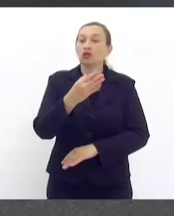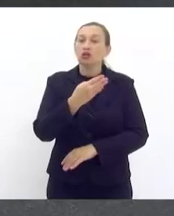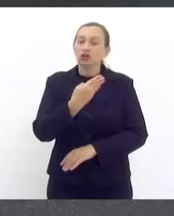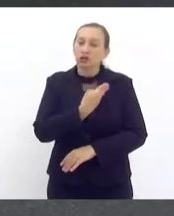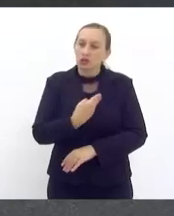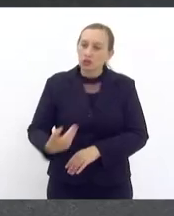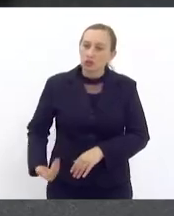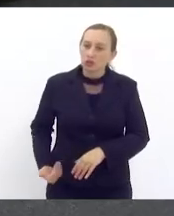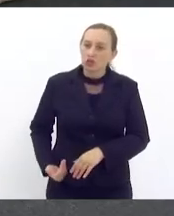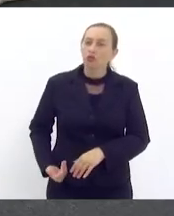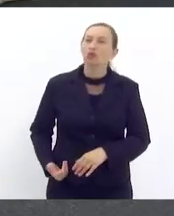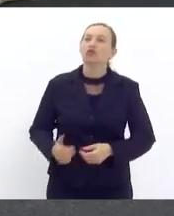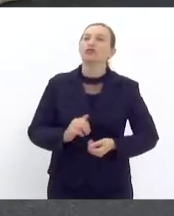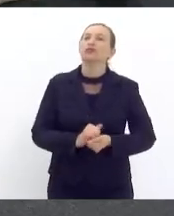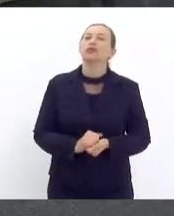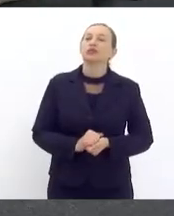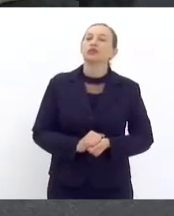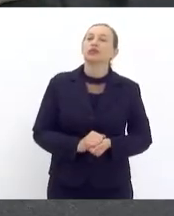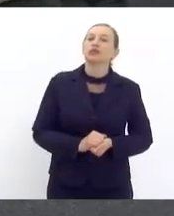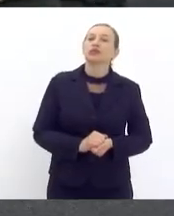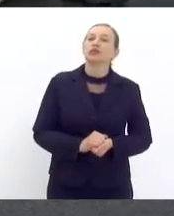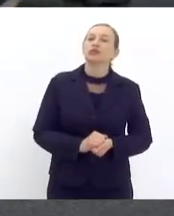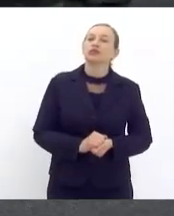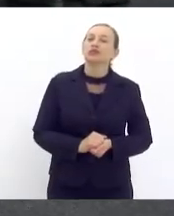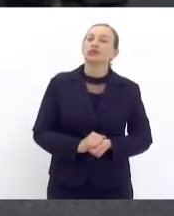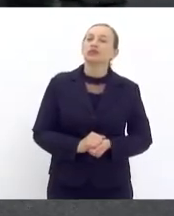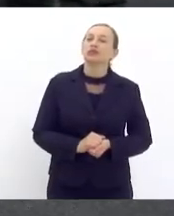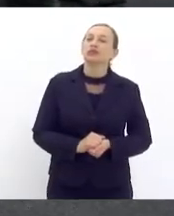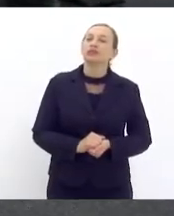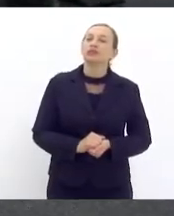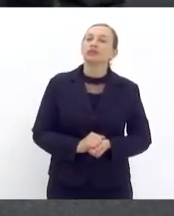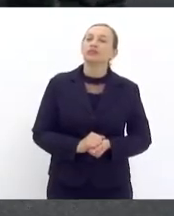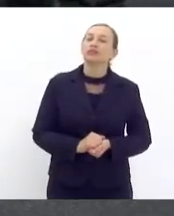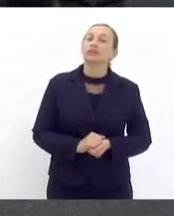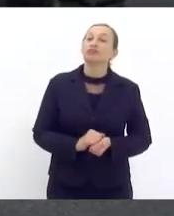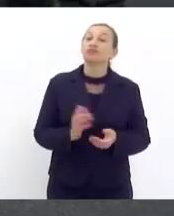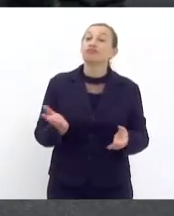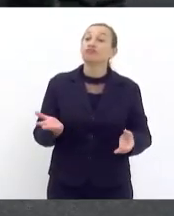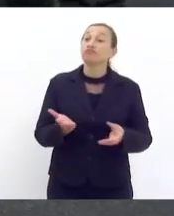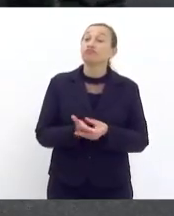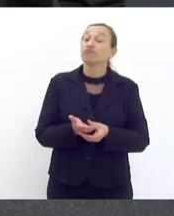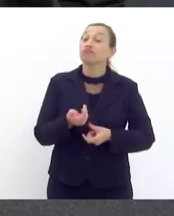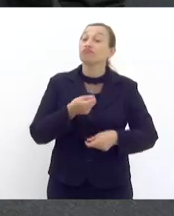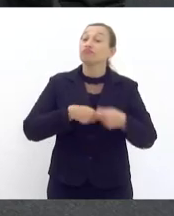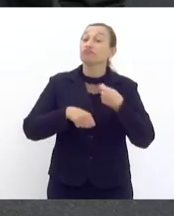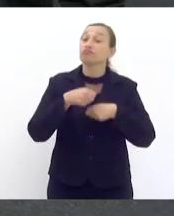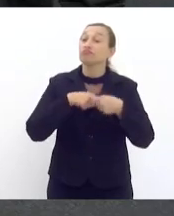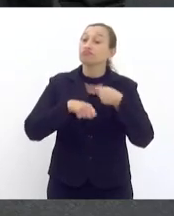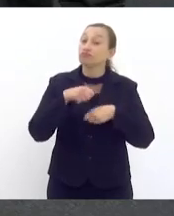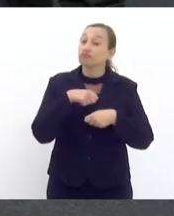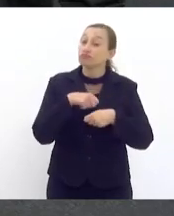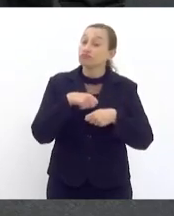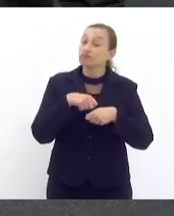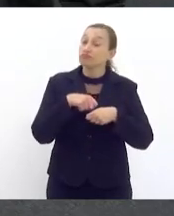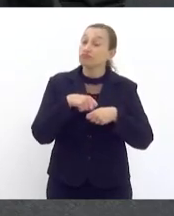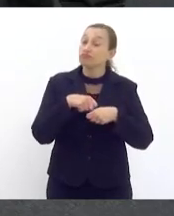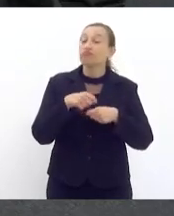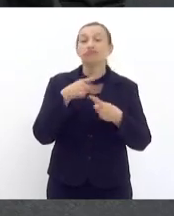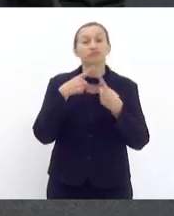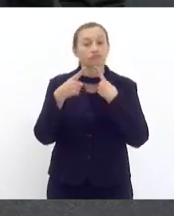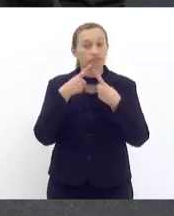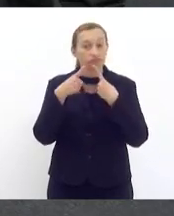de saúde e essa consulta pública originou um processo administrativo que foi amplamente